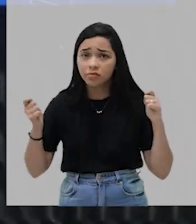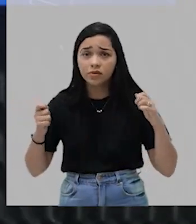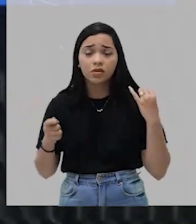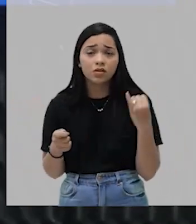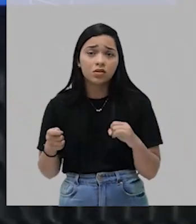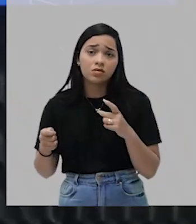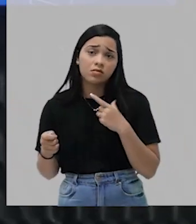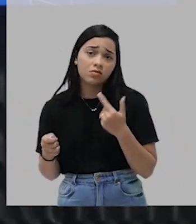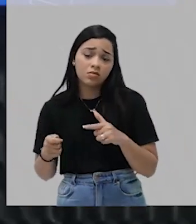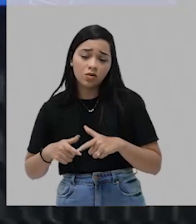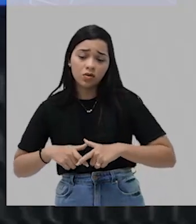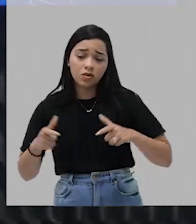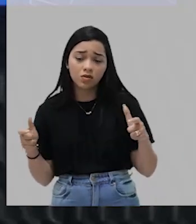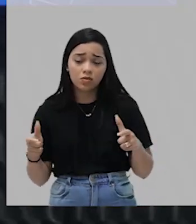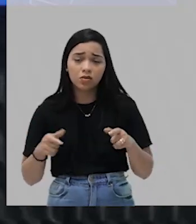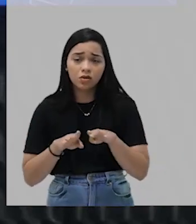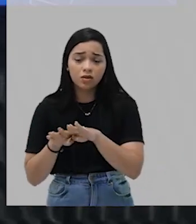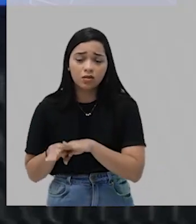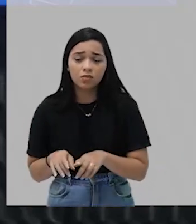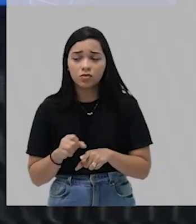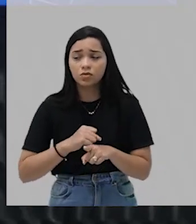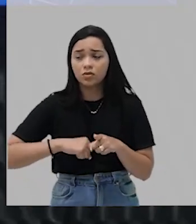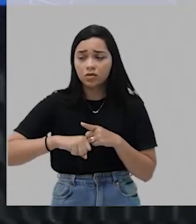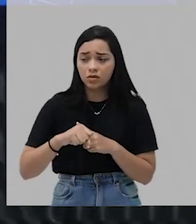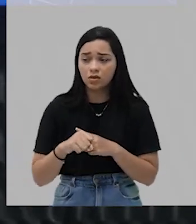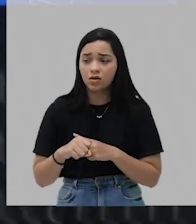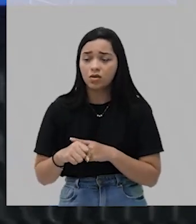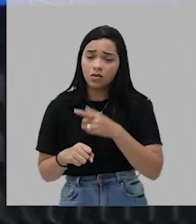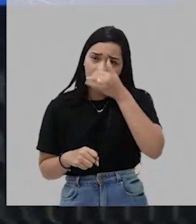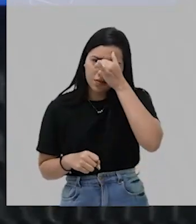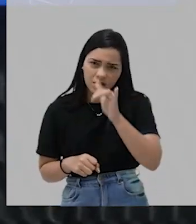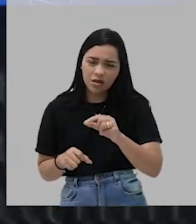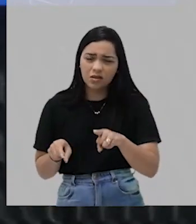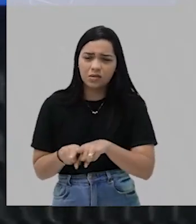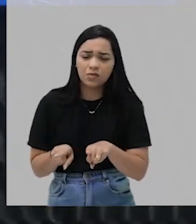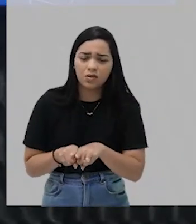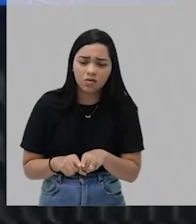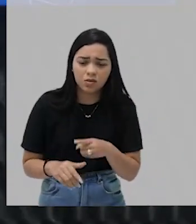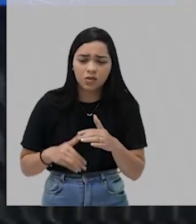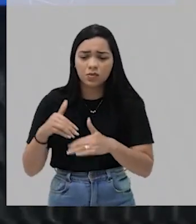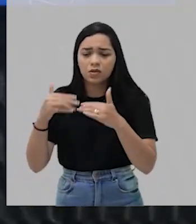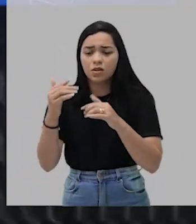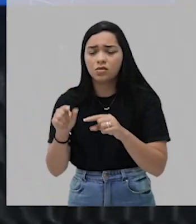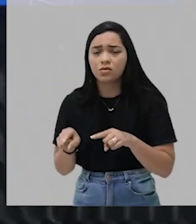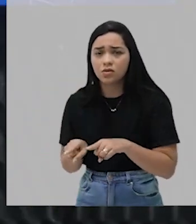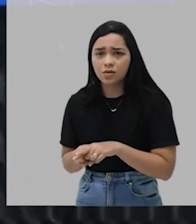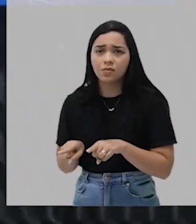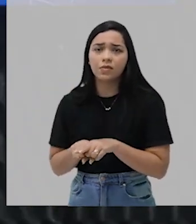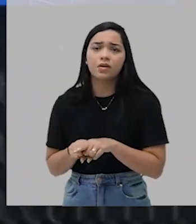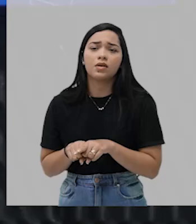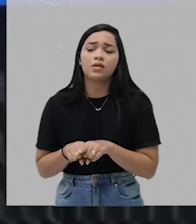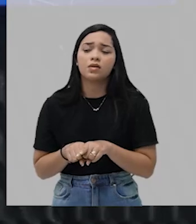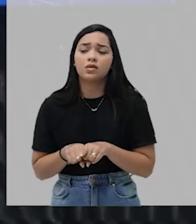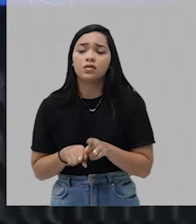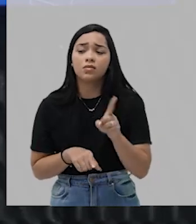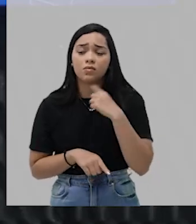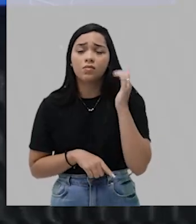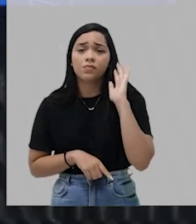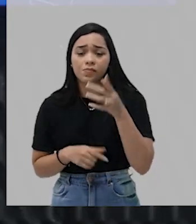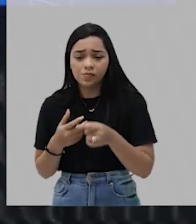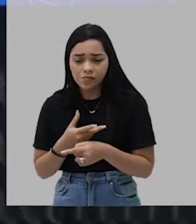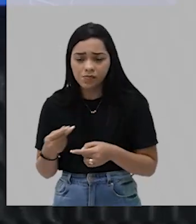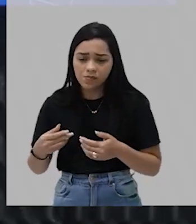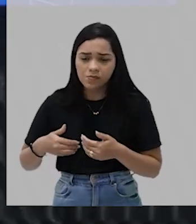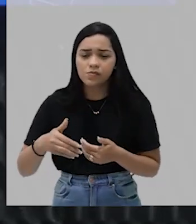se ter um crescimento com equilíbrio social. Combater os processos inflacionários. Nós já conseguimos